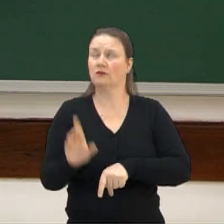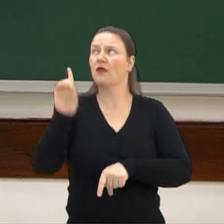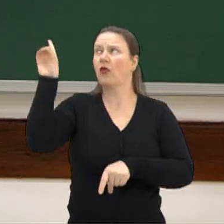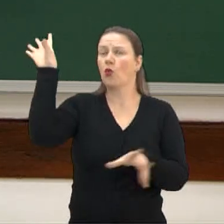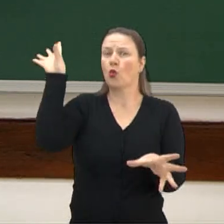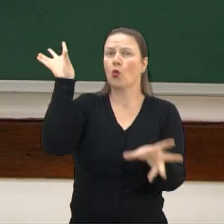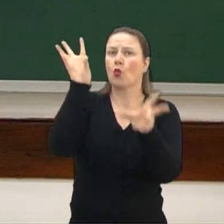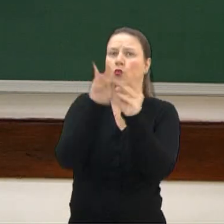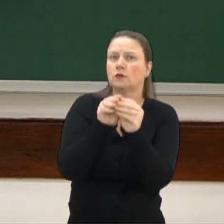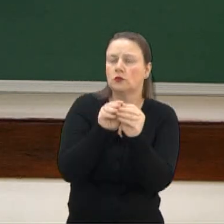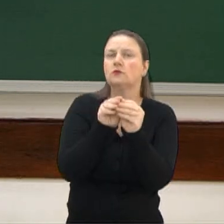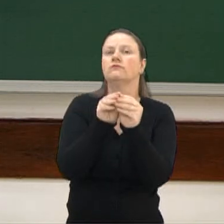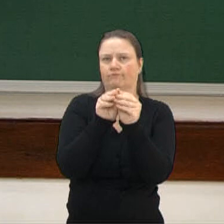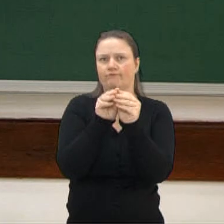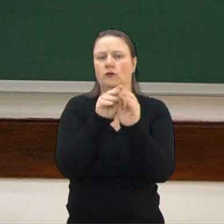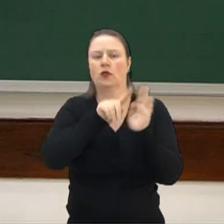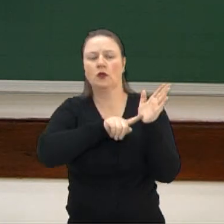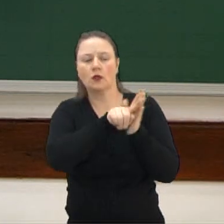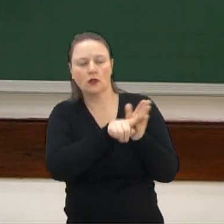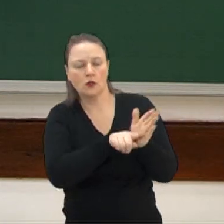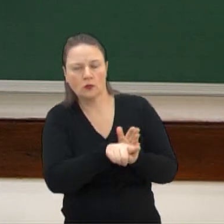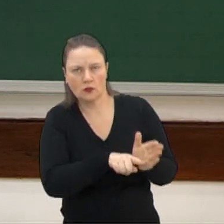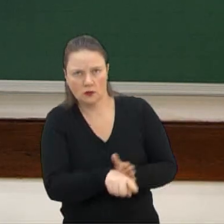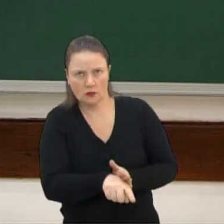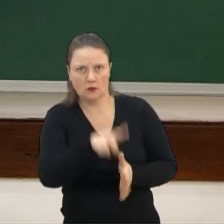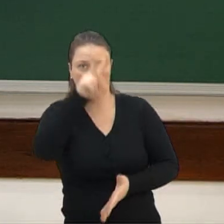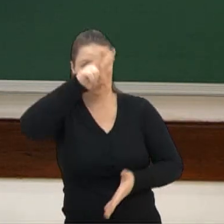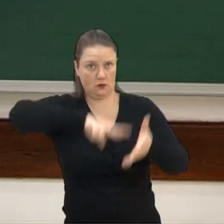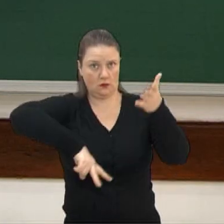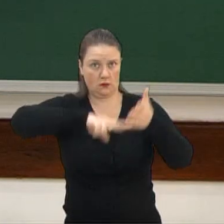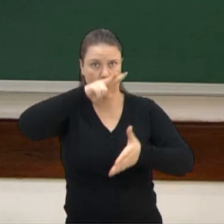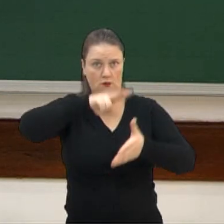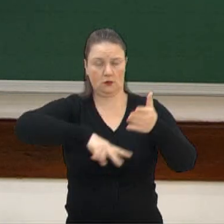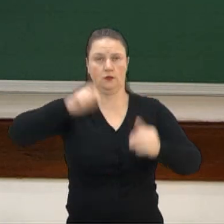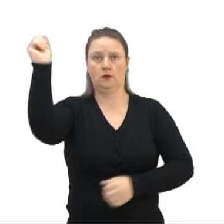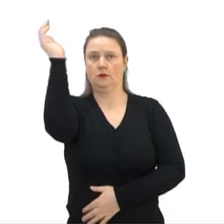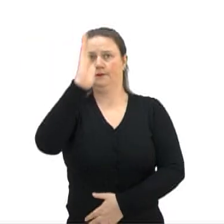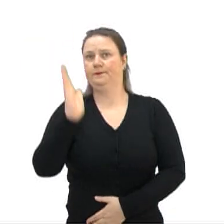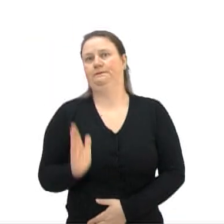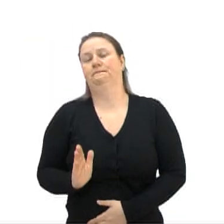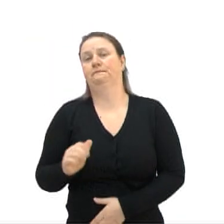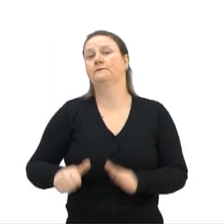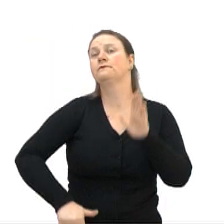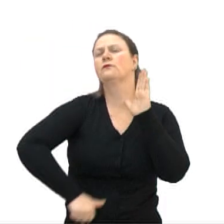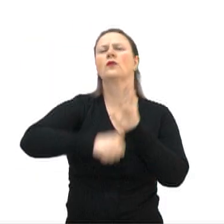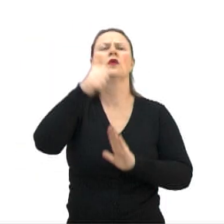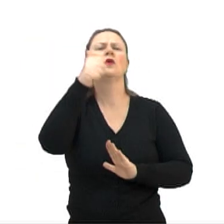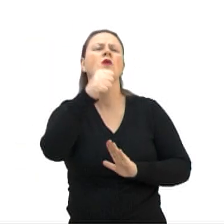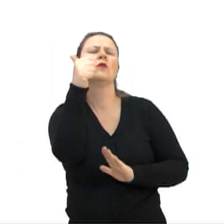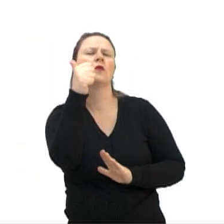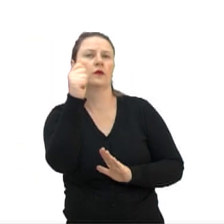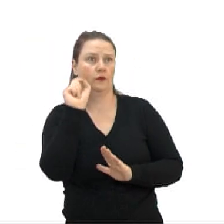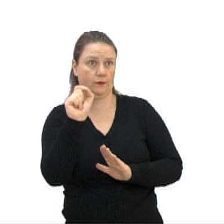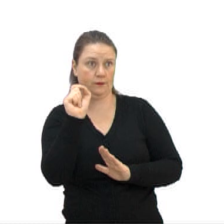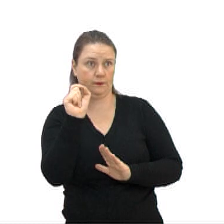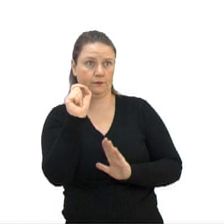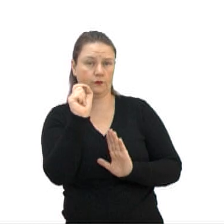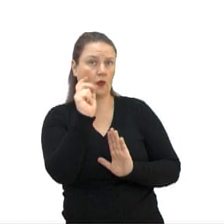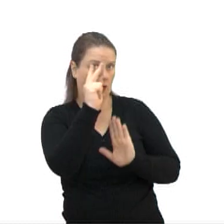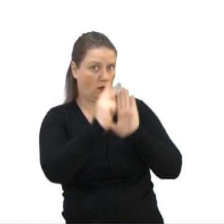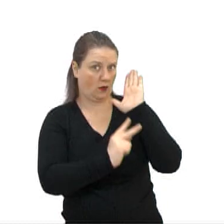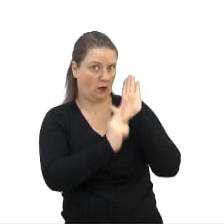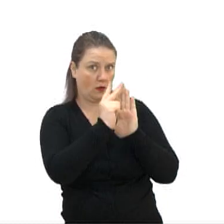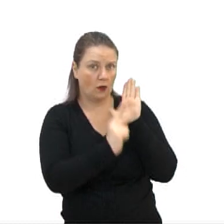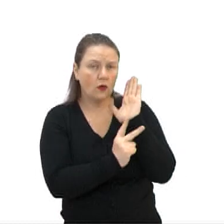pesquisa Retratos da Leitura no Brasil. Primeira coisa que nós vamos fazer é reler um trecho. Retratos da